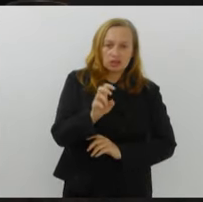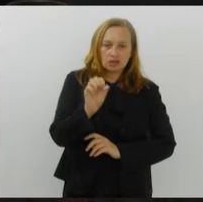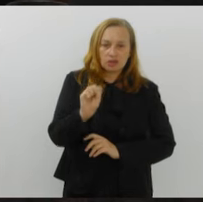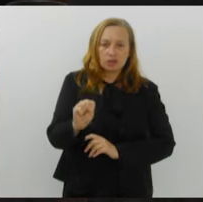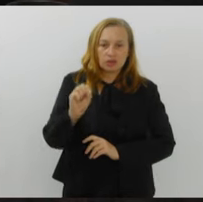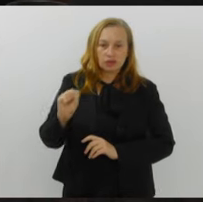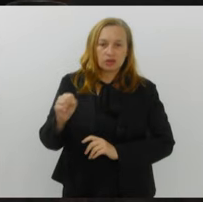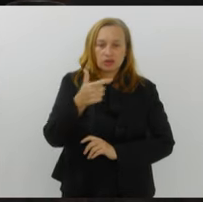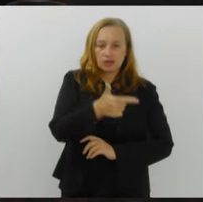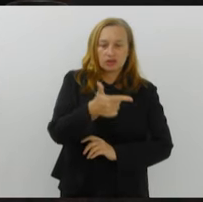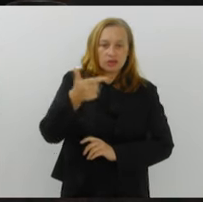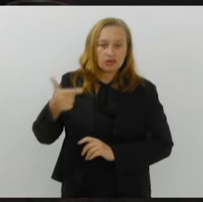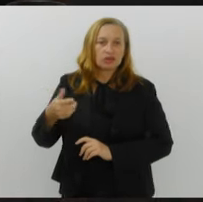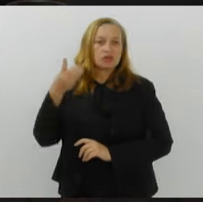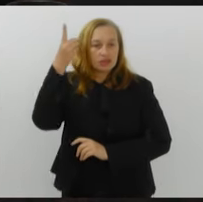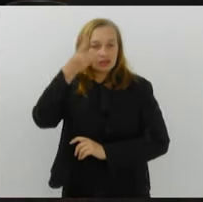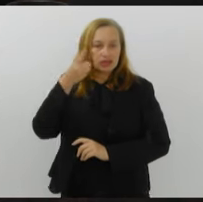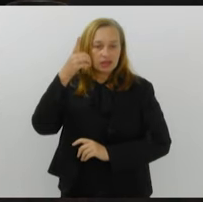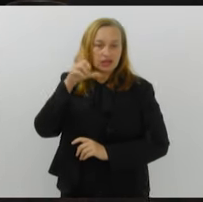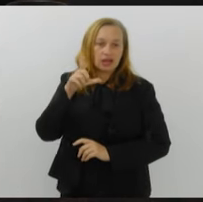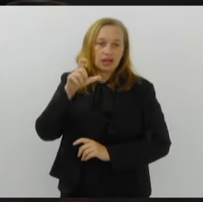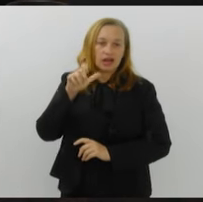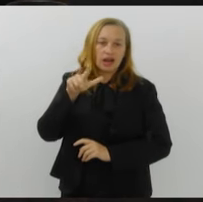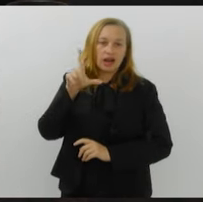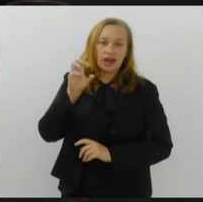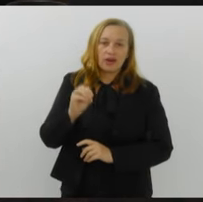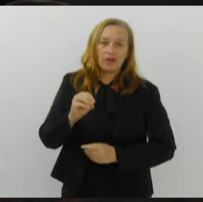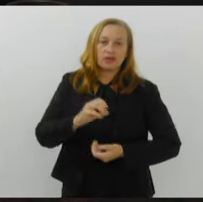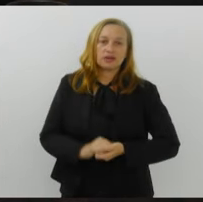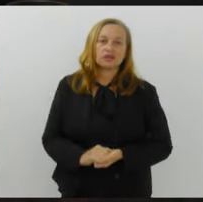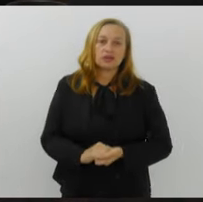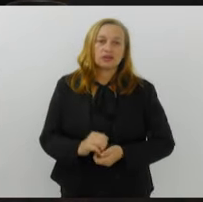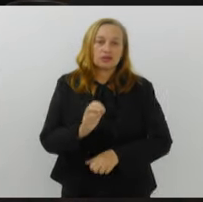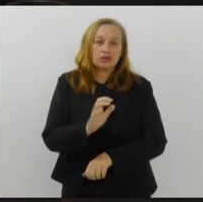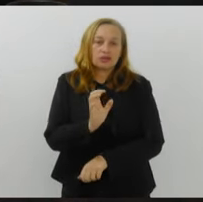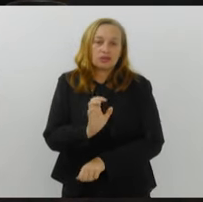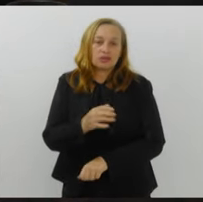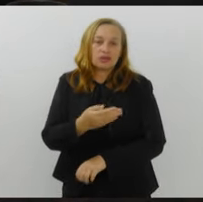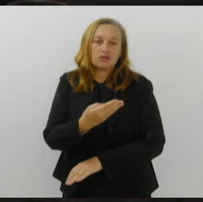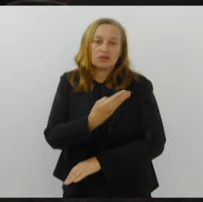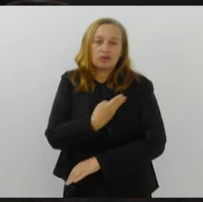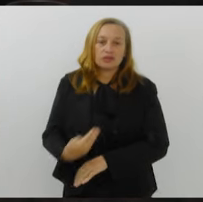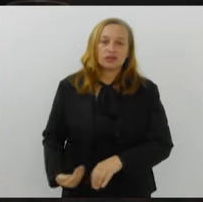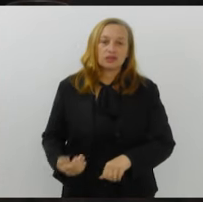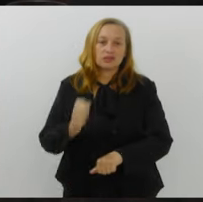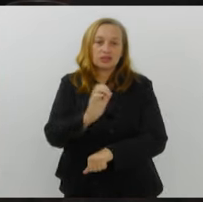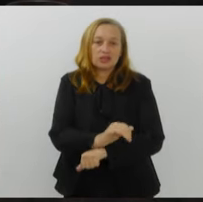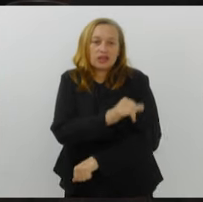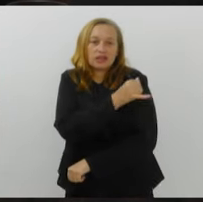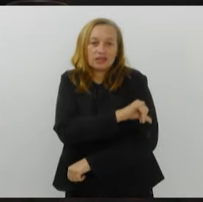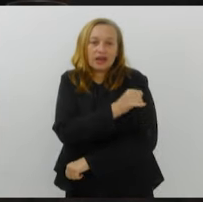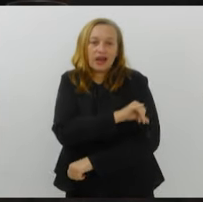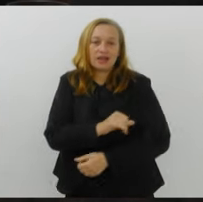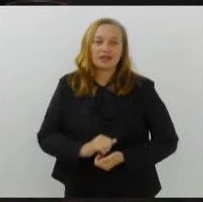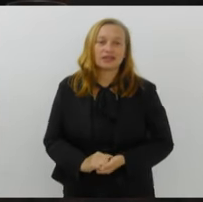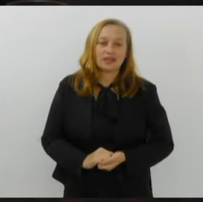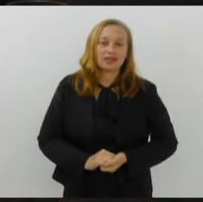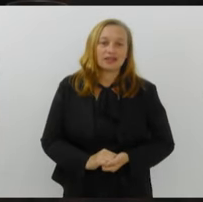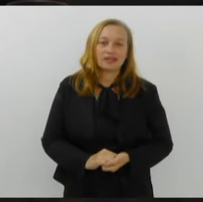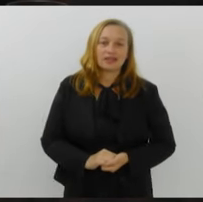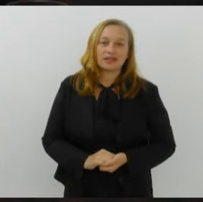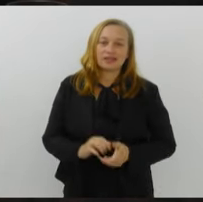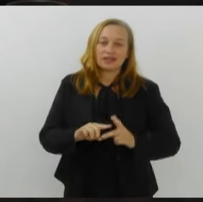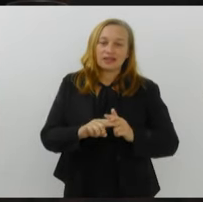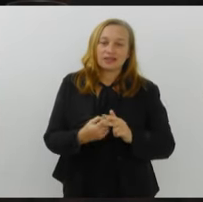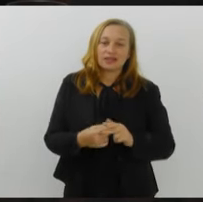22, de autoria do deputado Léo Vieira, que solicita a excelência do senhor governador do Estado do Rio de Janeiro a edição de decreto dispondo sobre a alteração